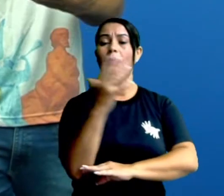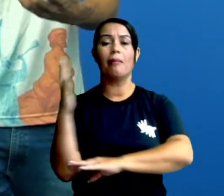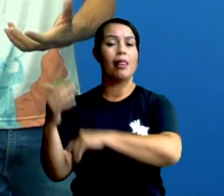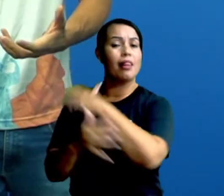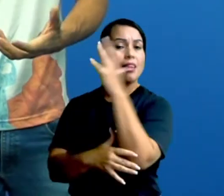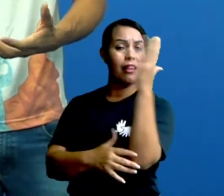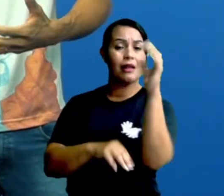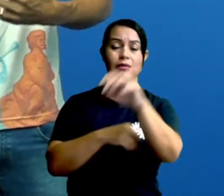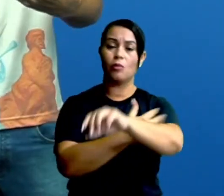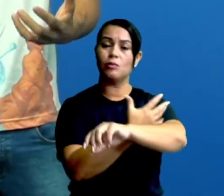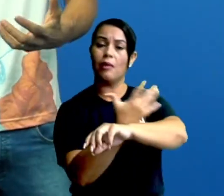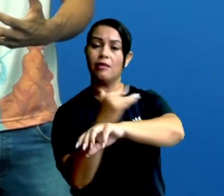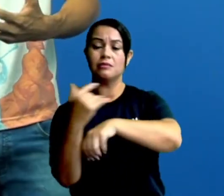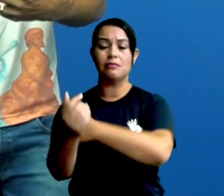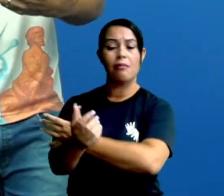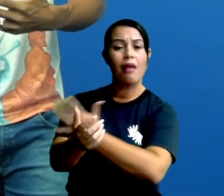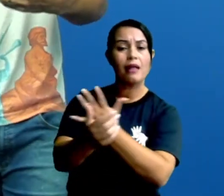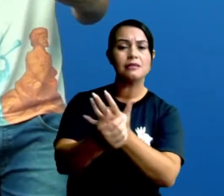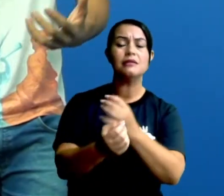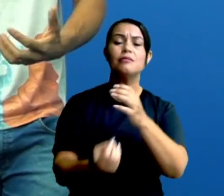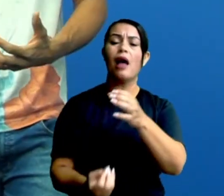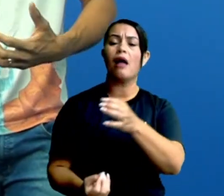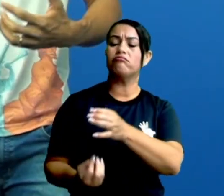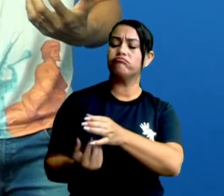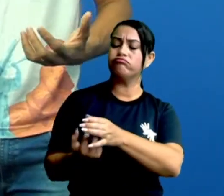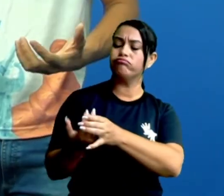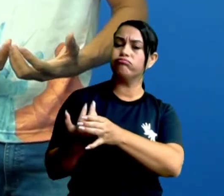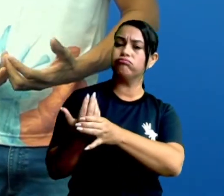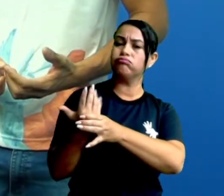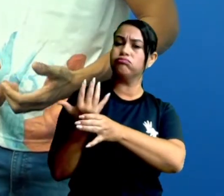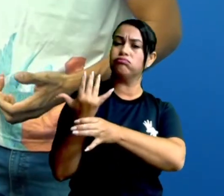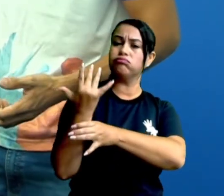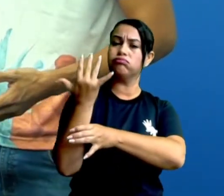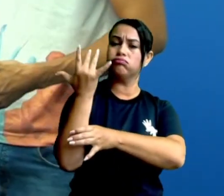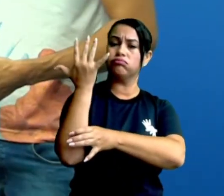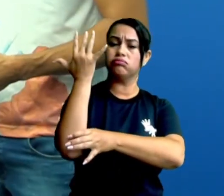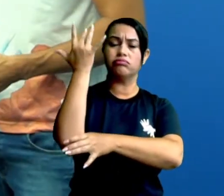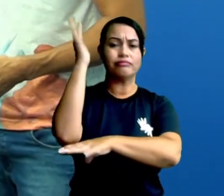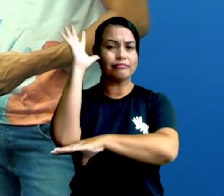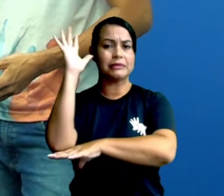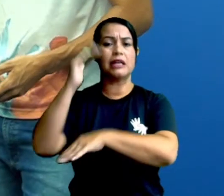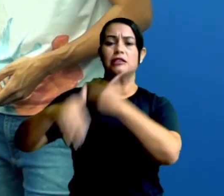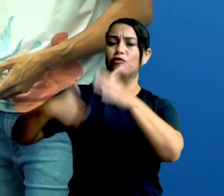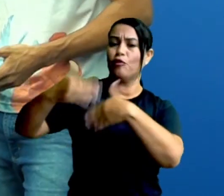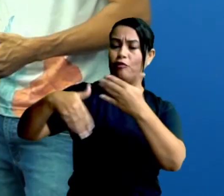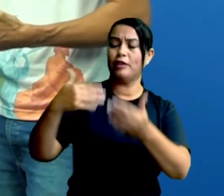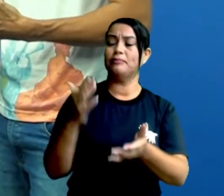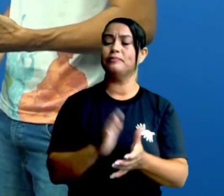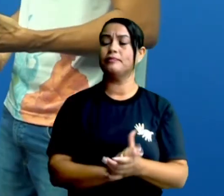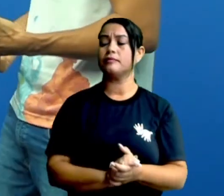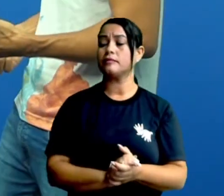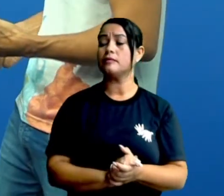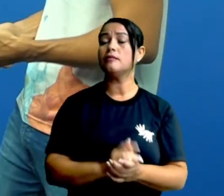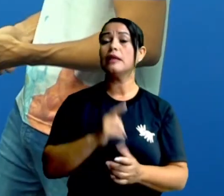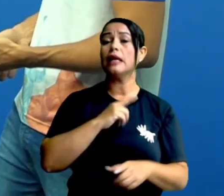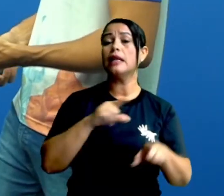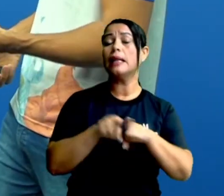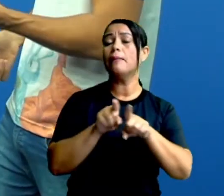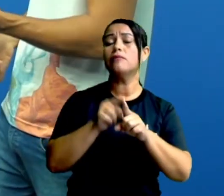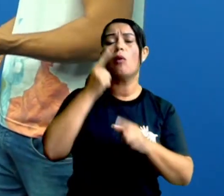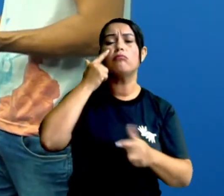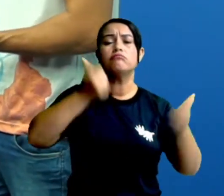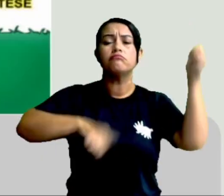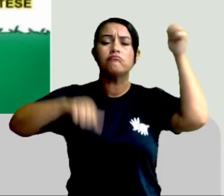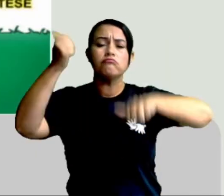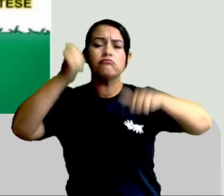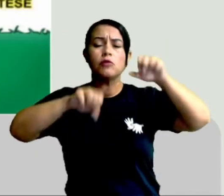certo? Para crescerem, para se nutrirem e para se desenvolverem, obviamente, tá certo? Então, se a gente for analisar